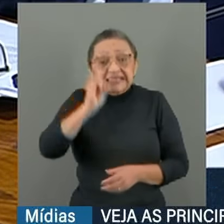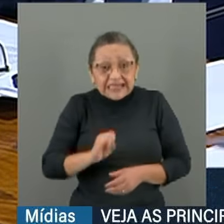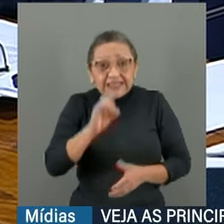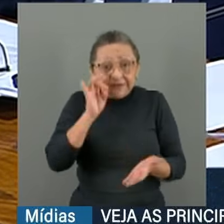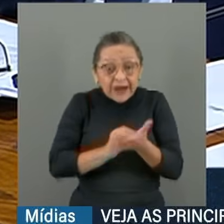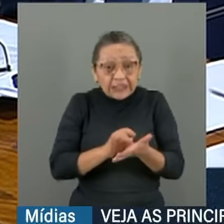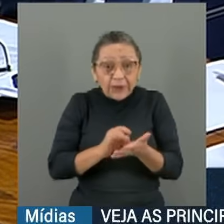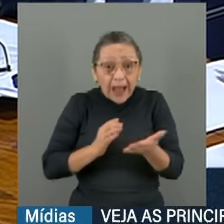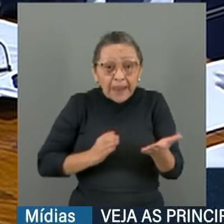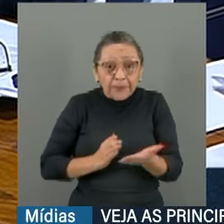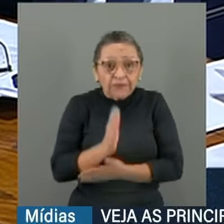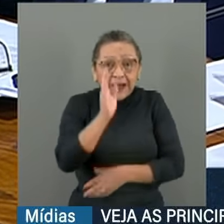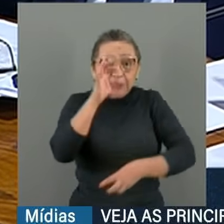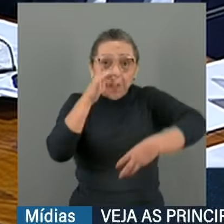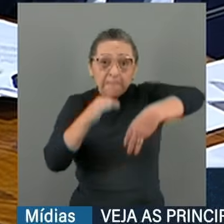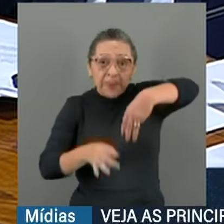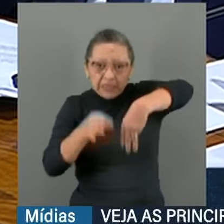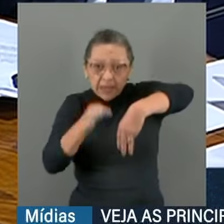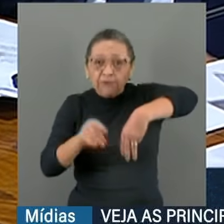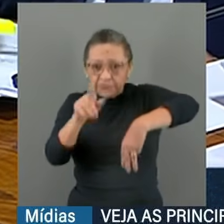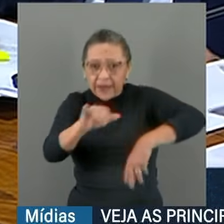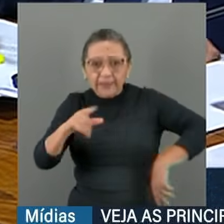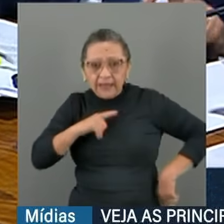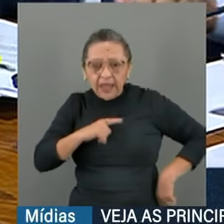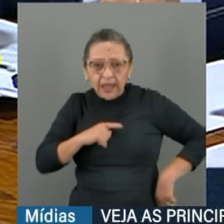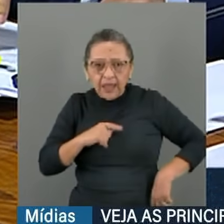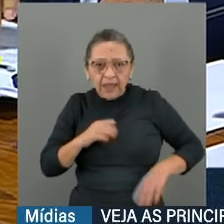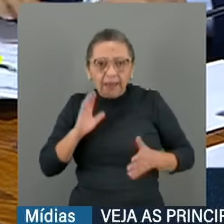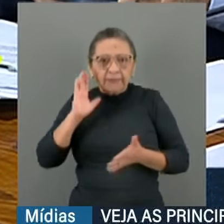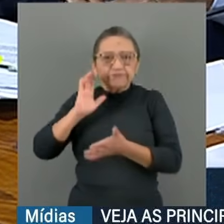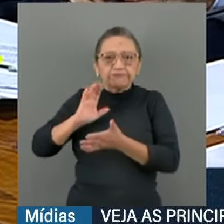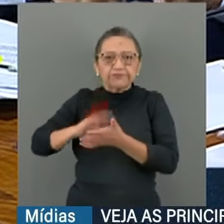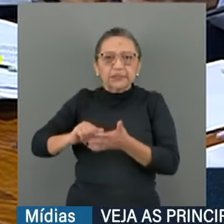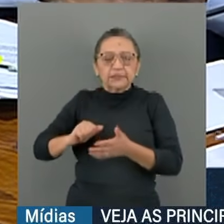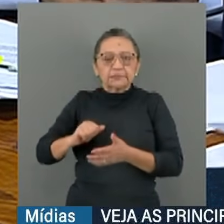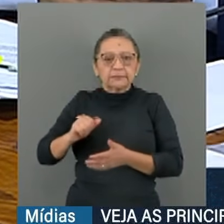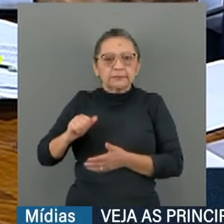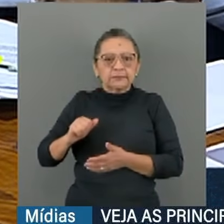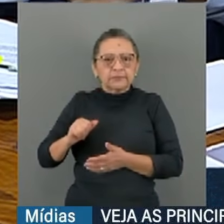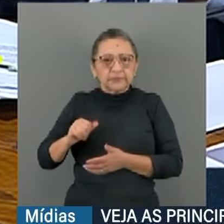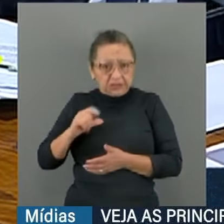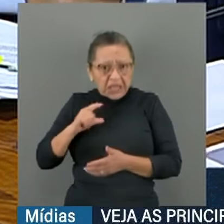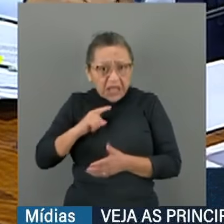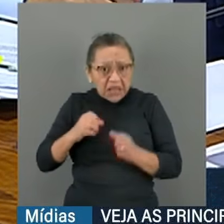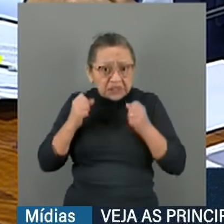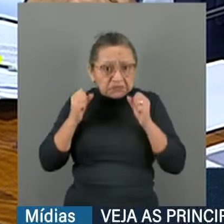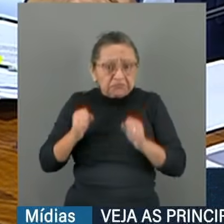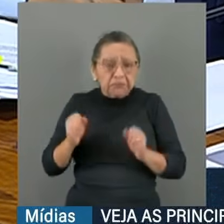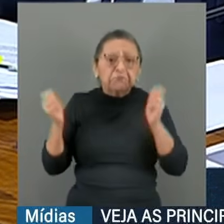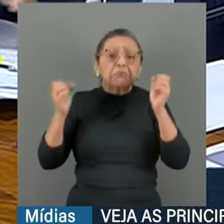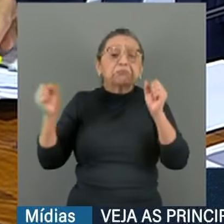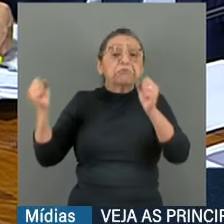ministro do Supremo Tribunal Federal, Vossa Excelência terá isenção para julgar o presidente Bolsonaro ou aqueles que têm